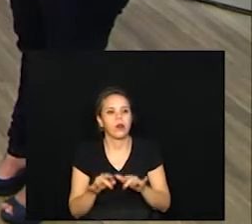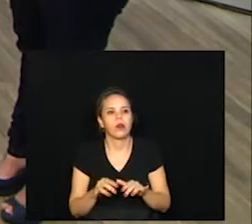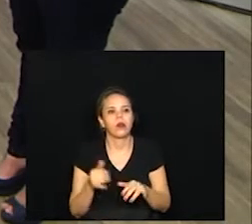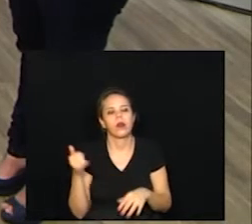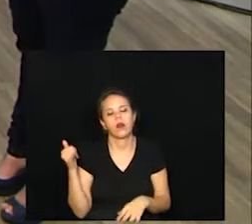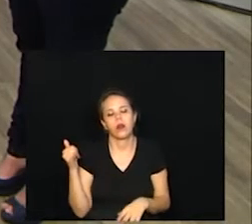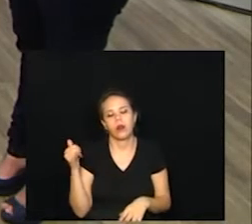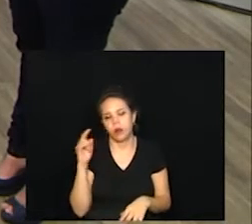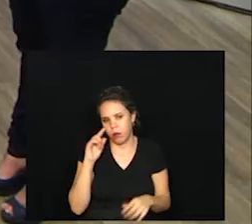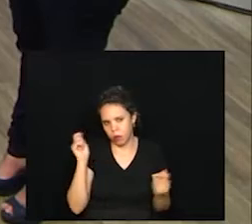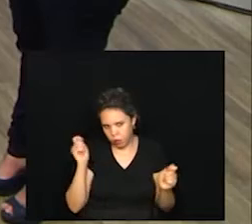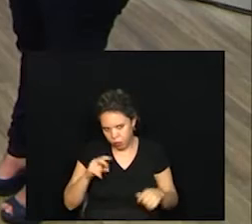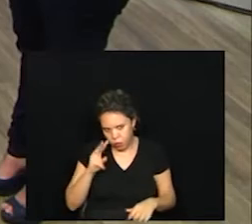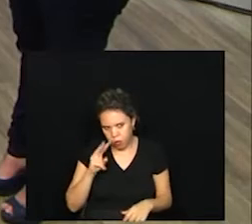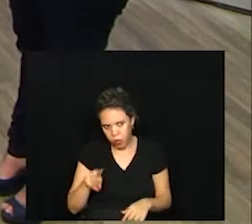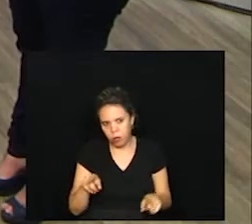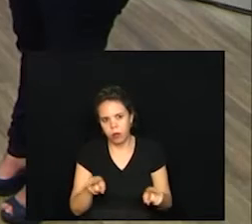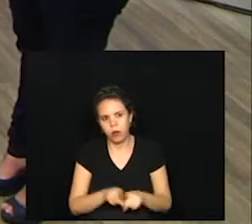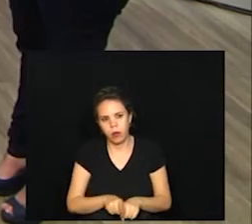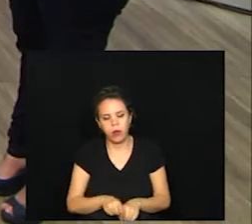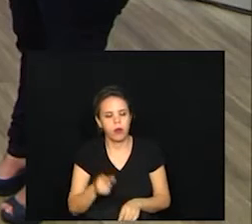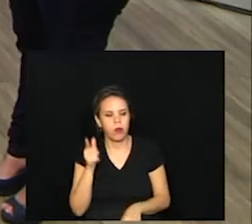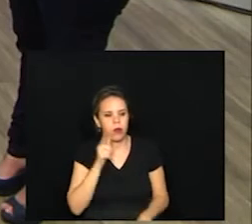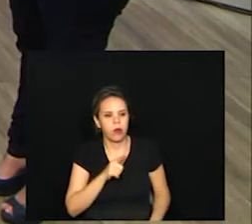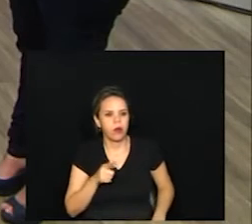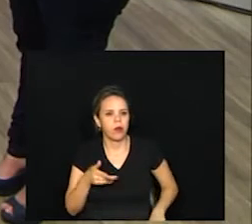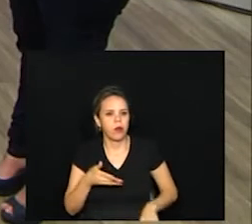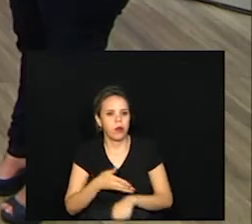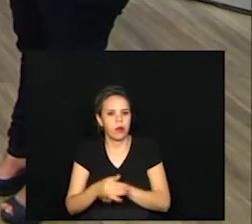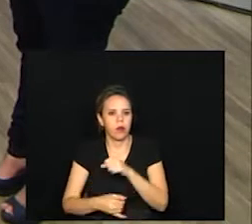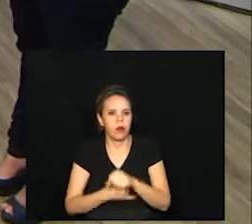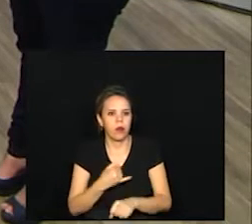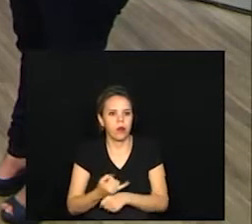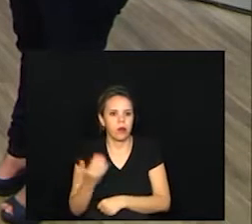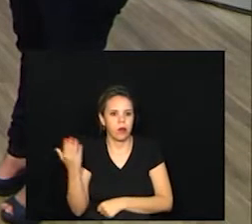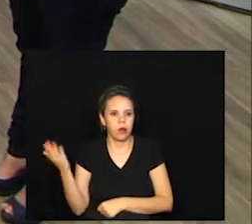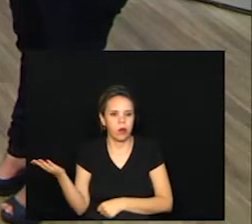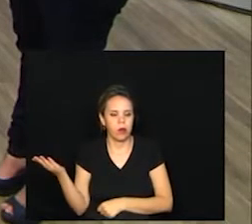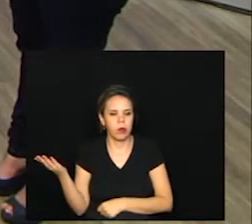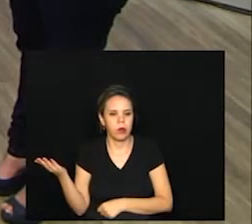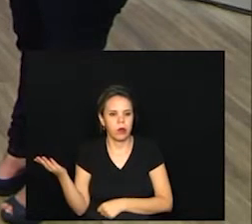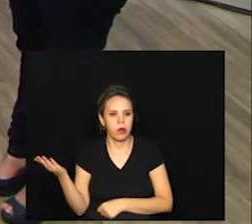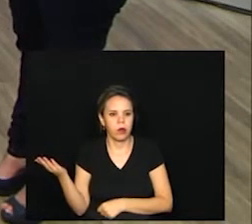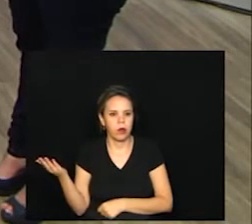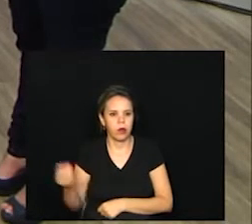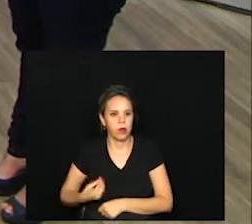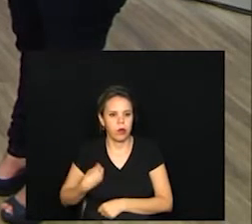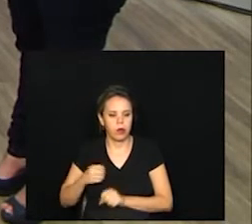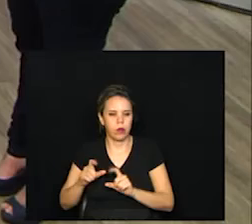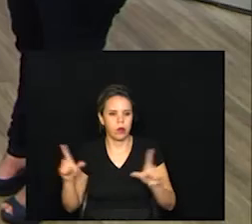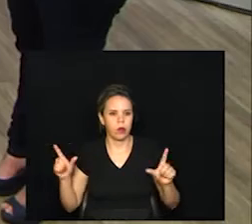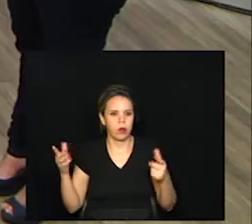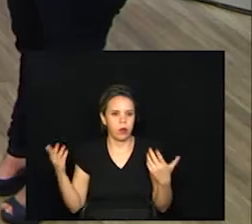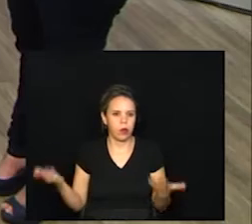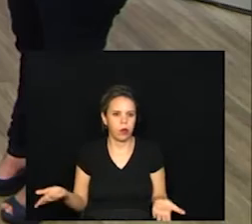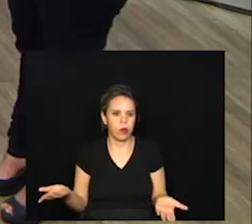do seu celular. Você também consegue acessar pelo site do Legislativo. Já está aqui na sua tela,